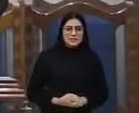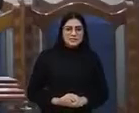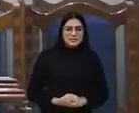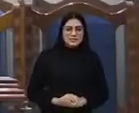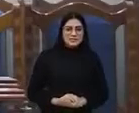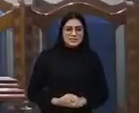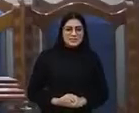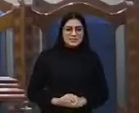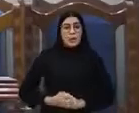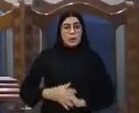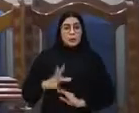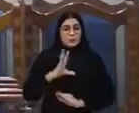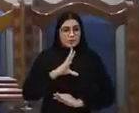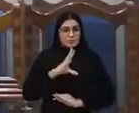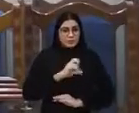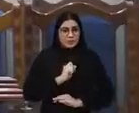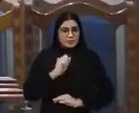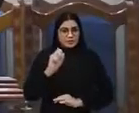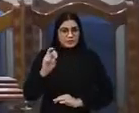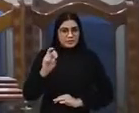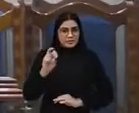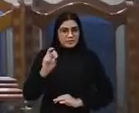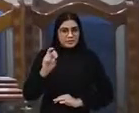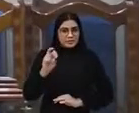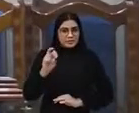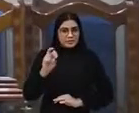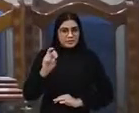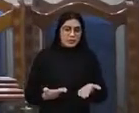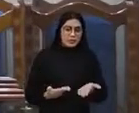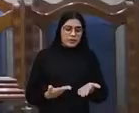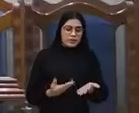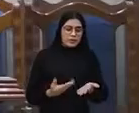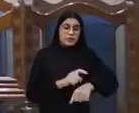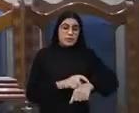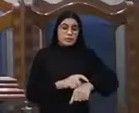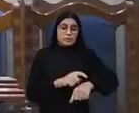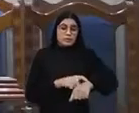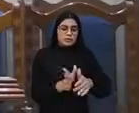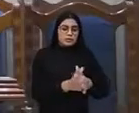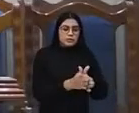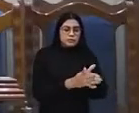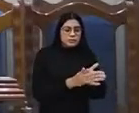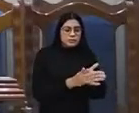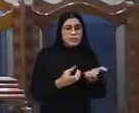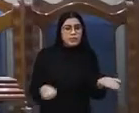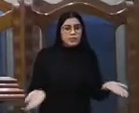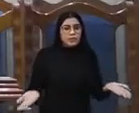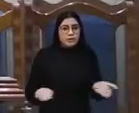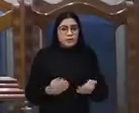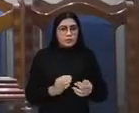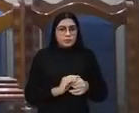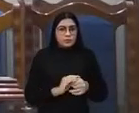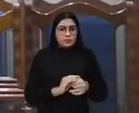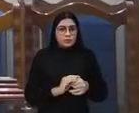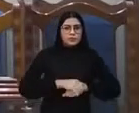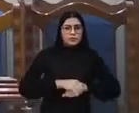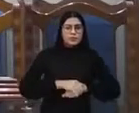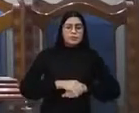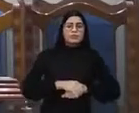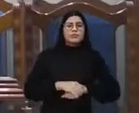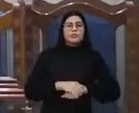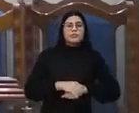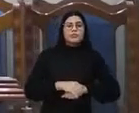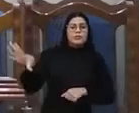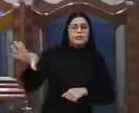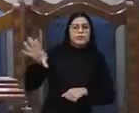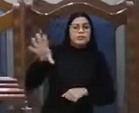Meus amados irmãos, chegamos ao momento da palavra nesta noite. Temos ouvido